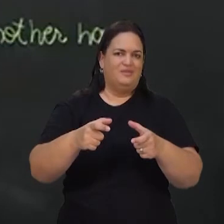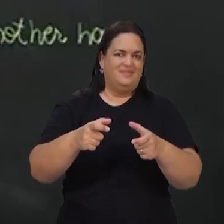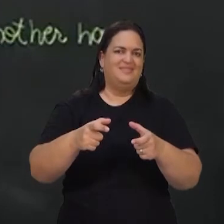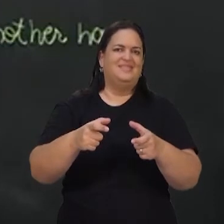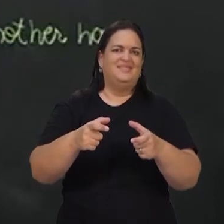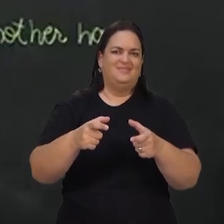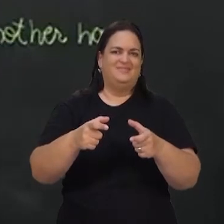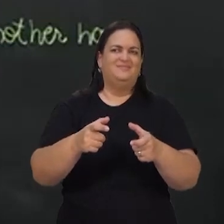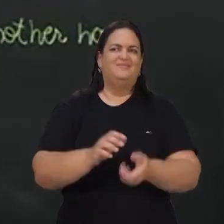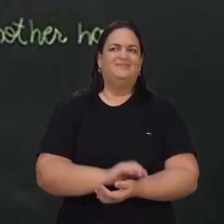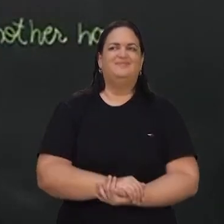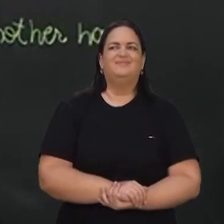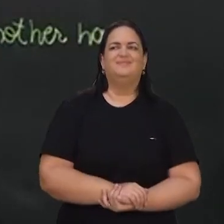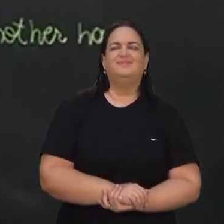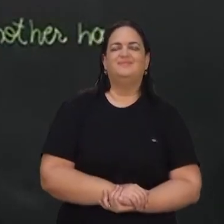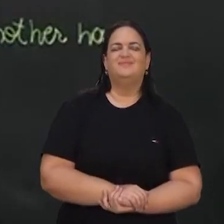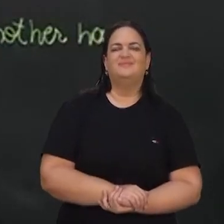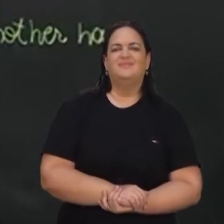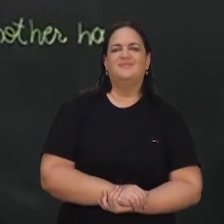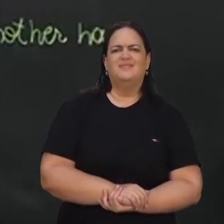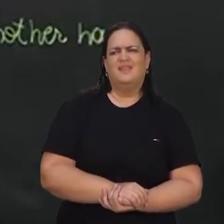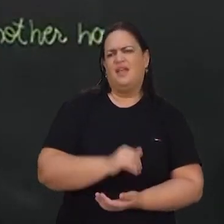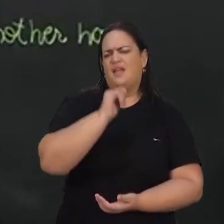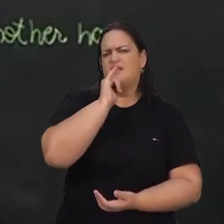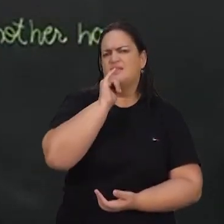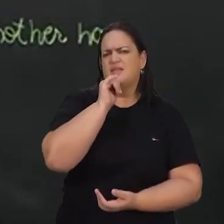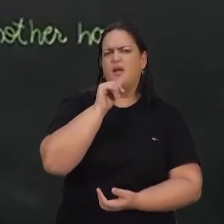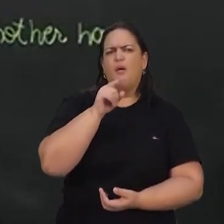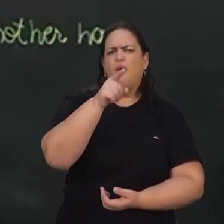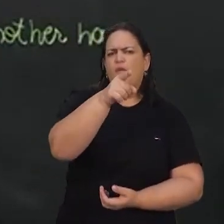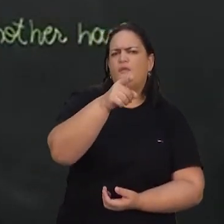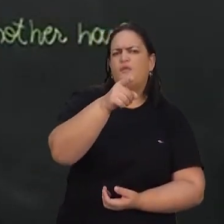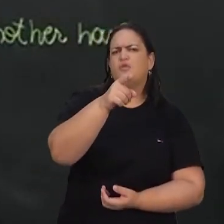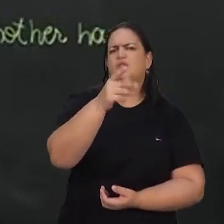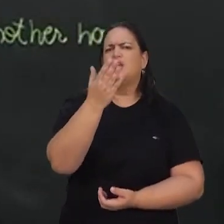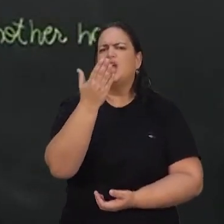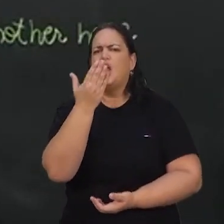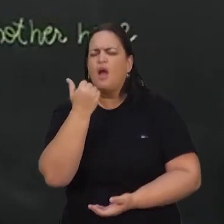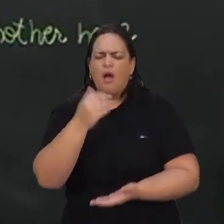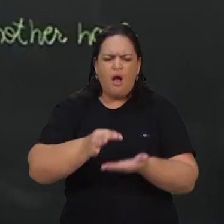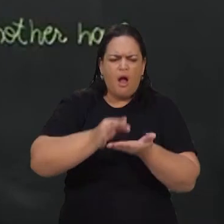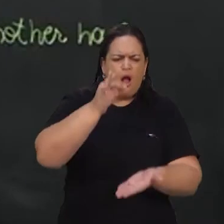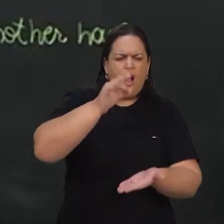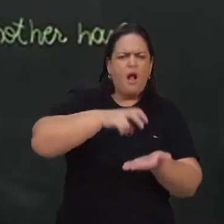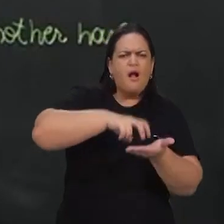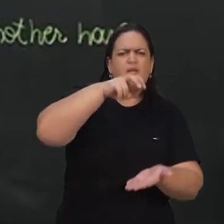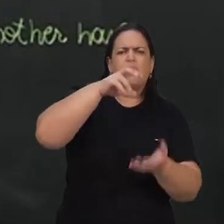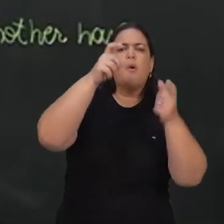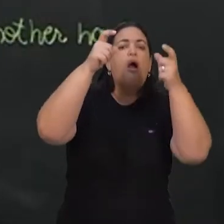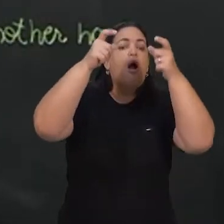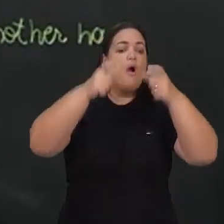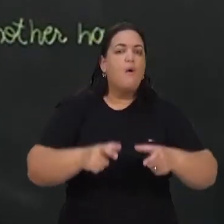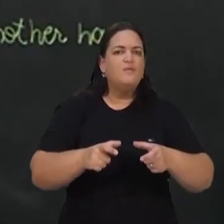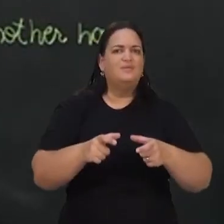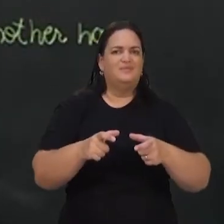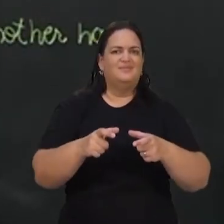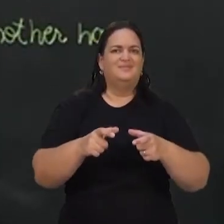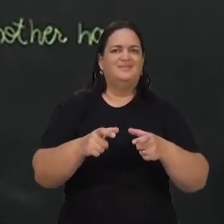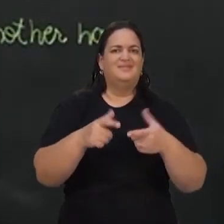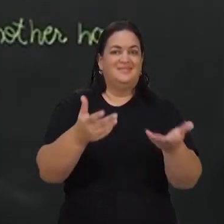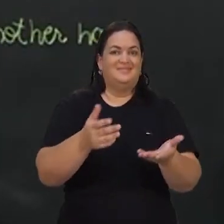Onde você geralmente toma o seu café da manhã? Ah, teacher, em